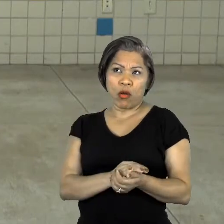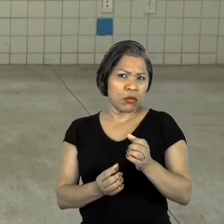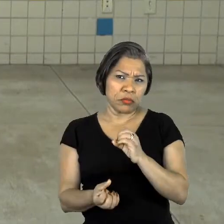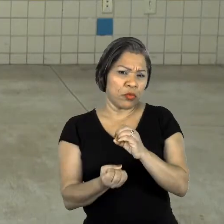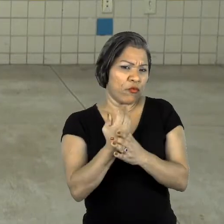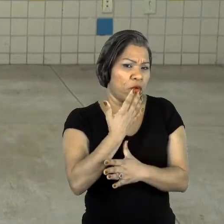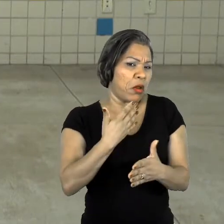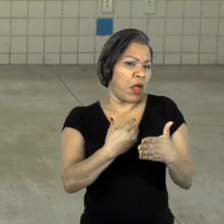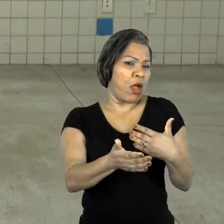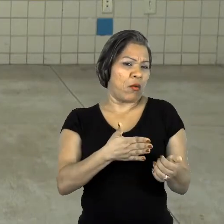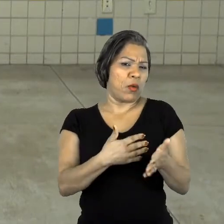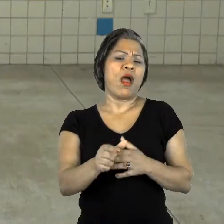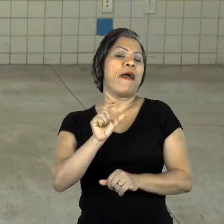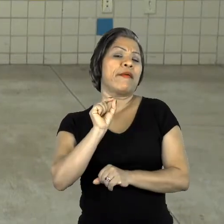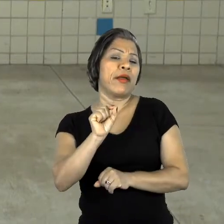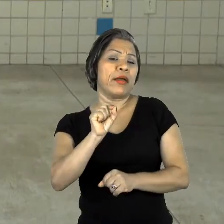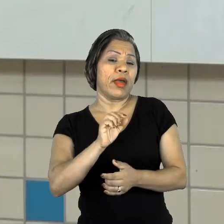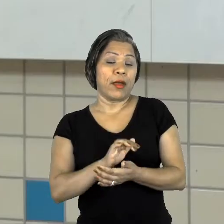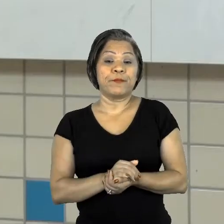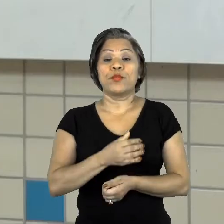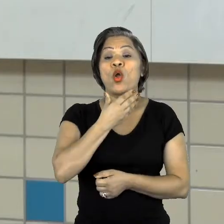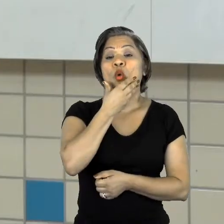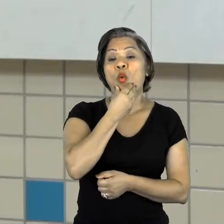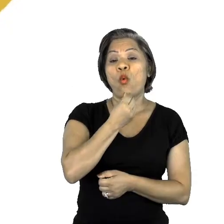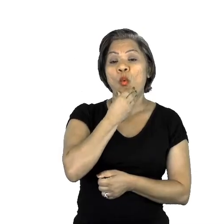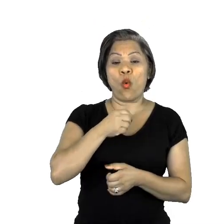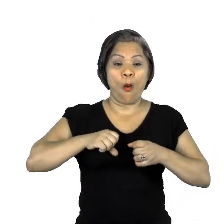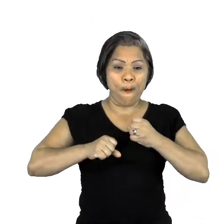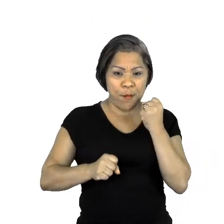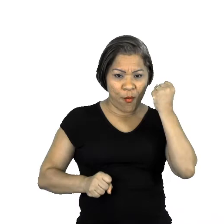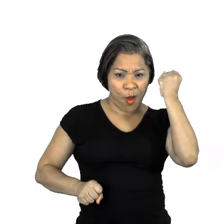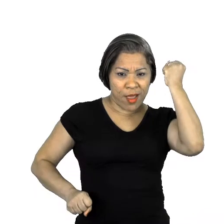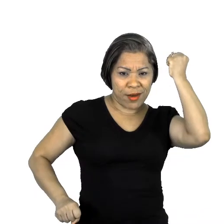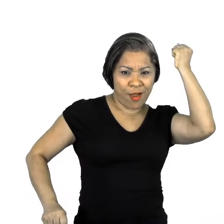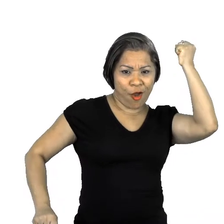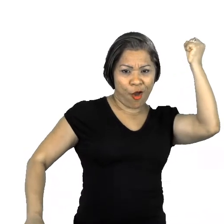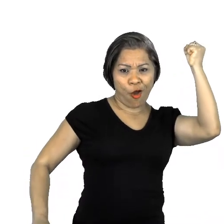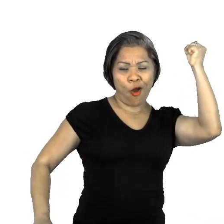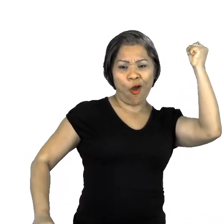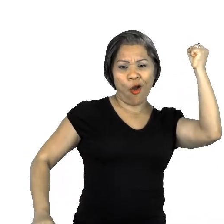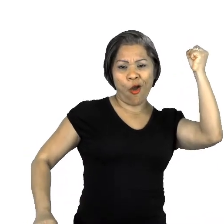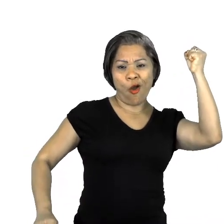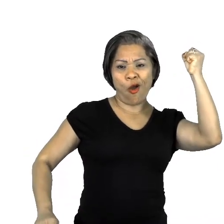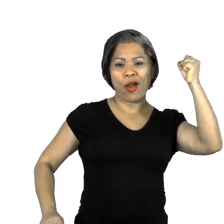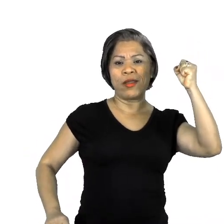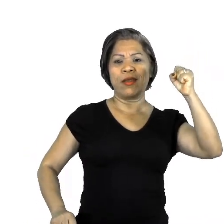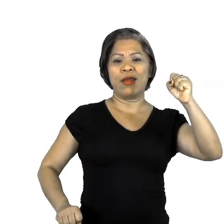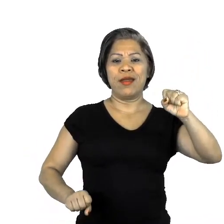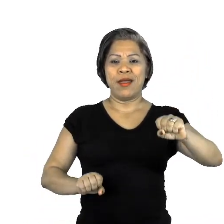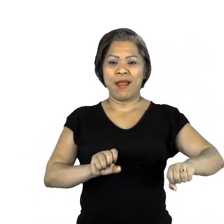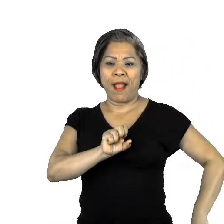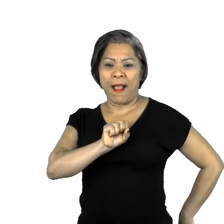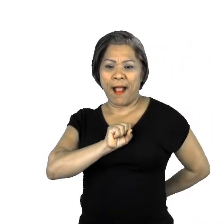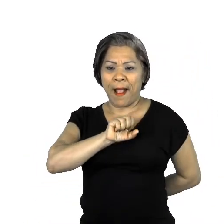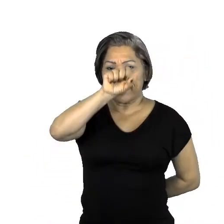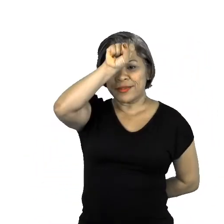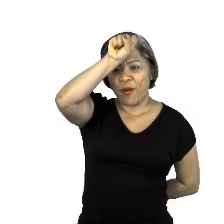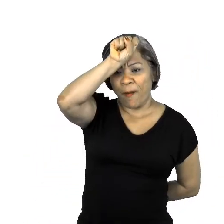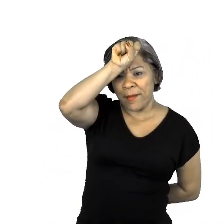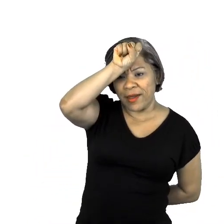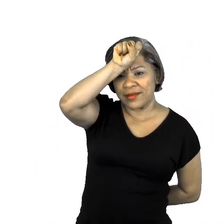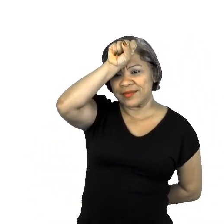é o Capitão América. Eu tenho certeza que a maioria de vocês conhece esse